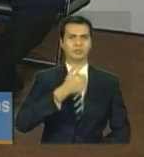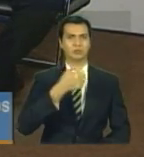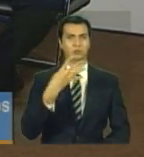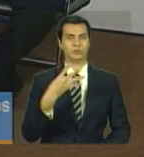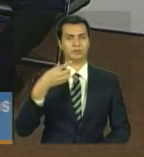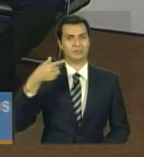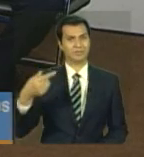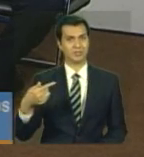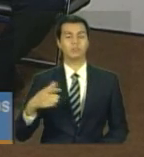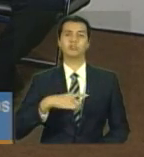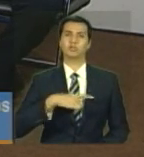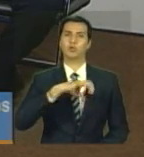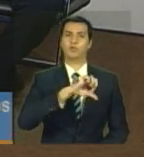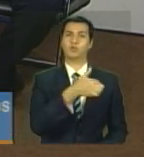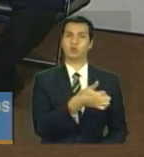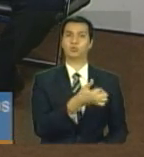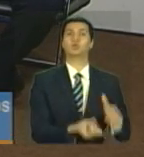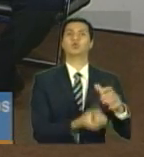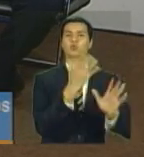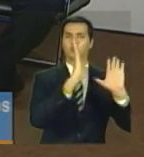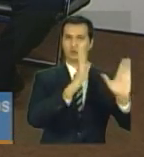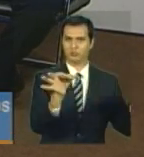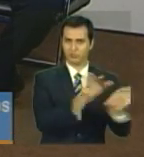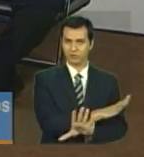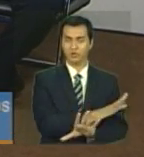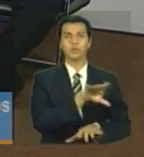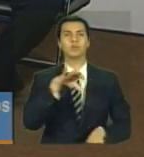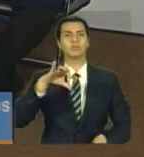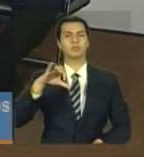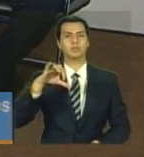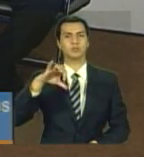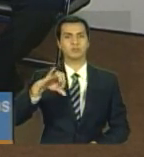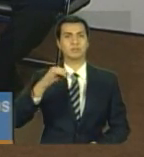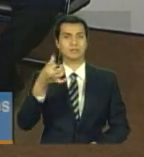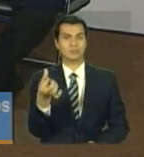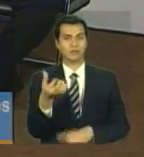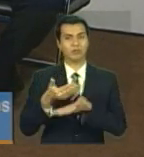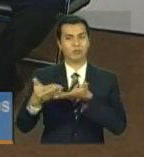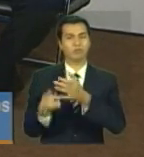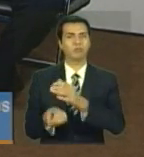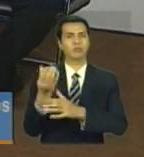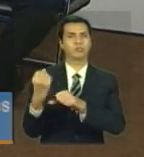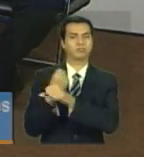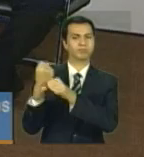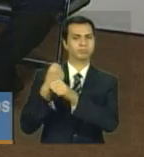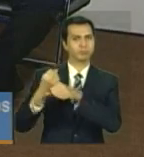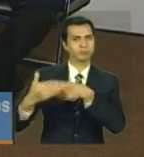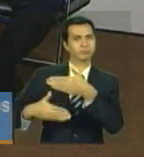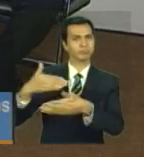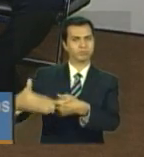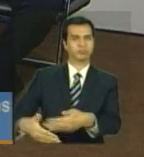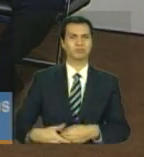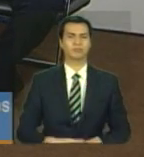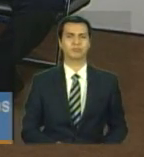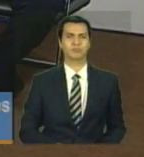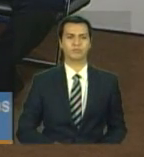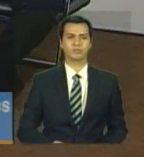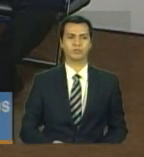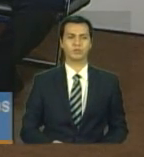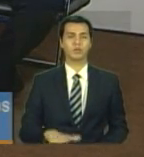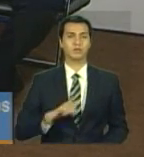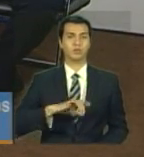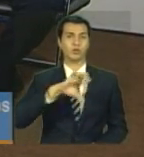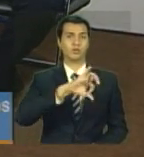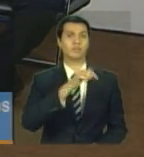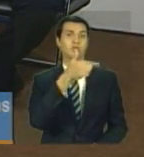sendo 91 já instalados, 56 também em processo de instalação. Aliás, 92, porque inaugurou um na